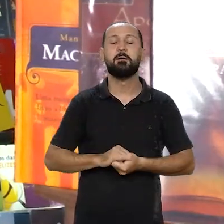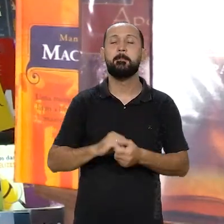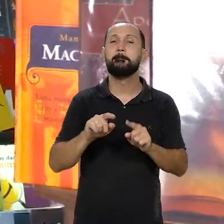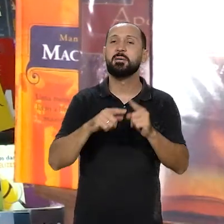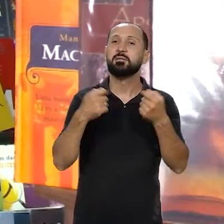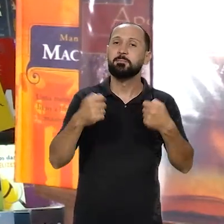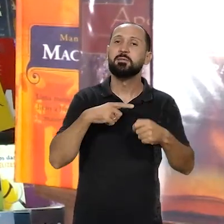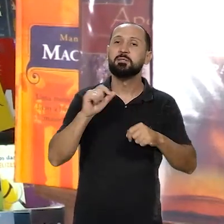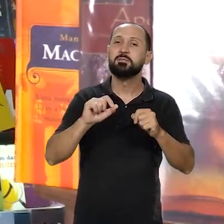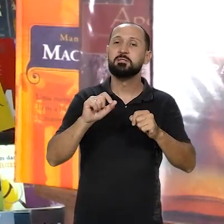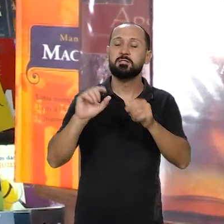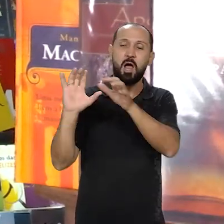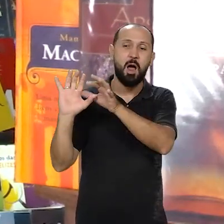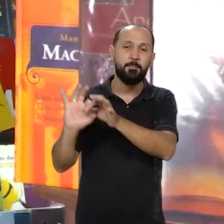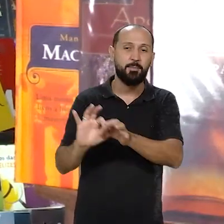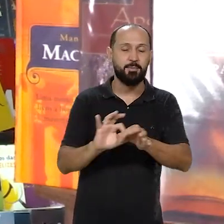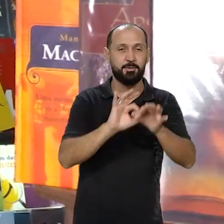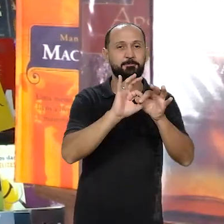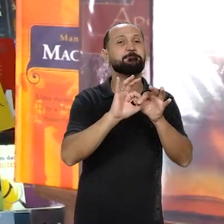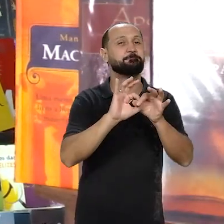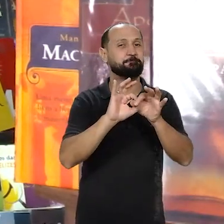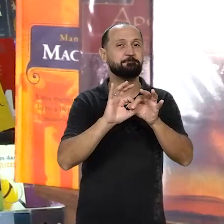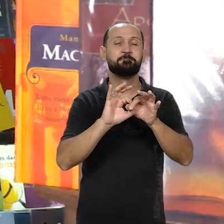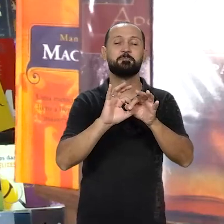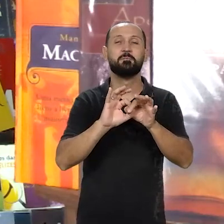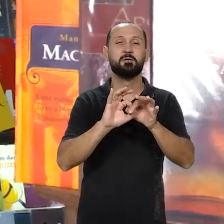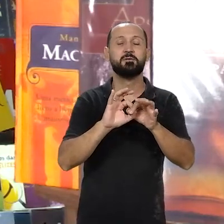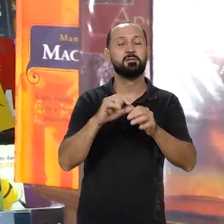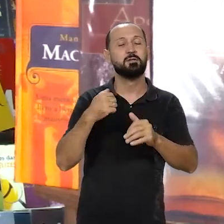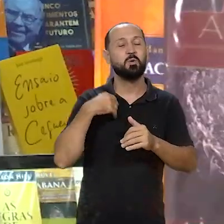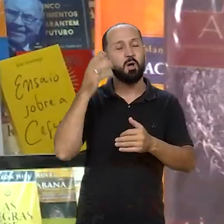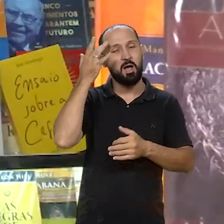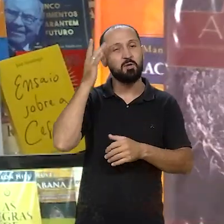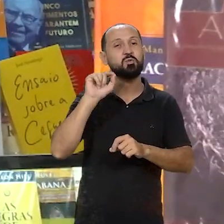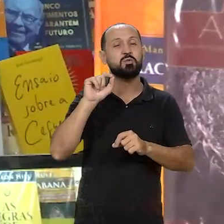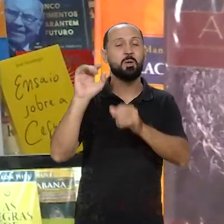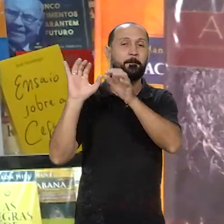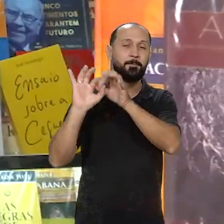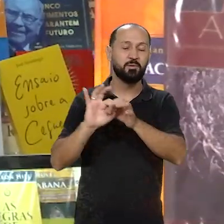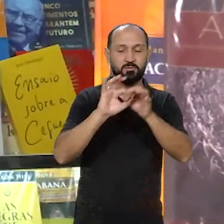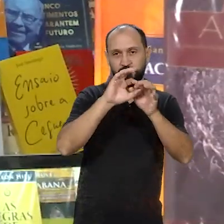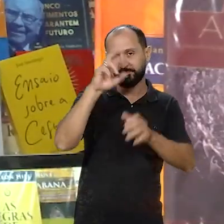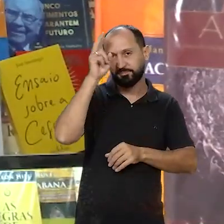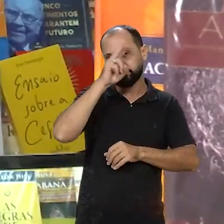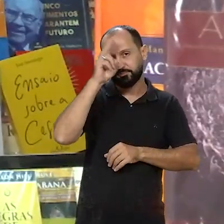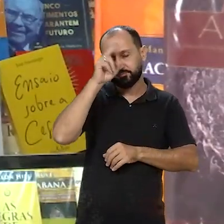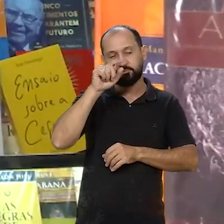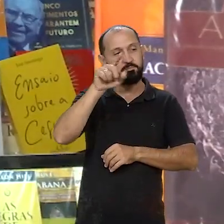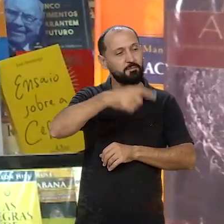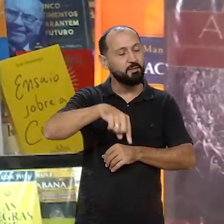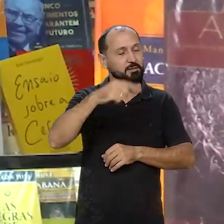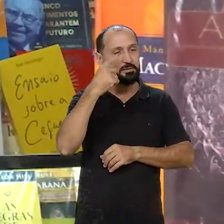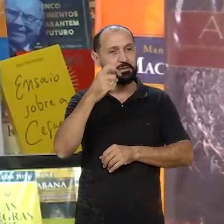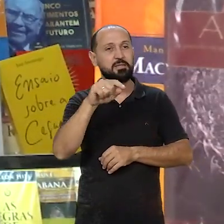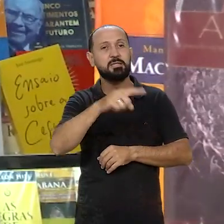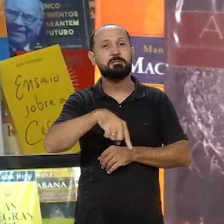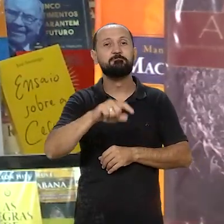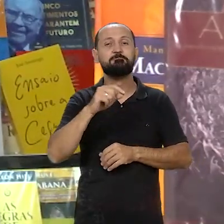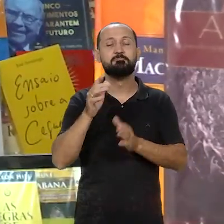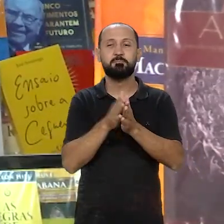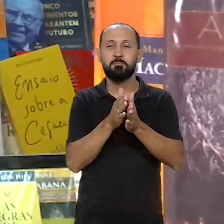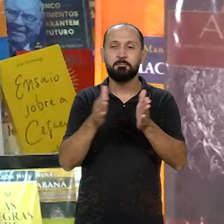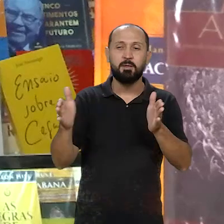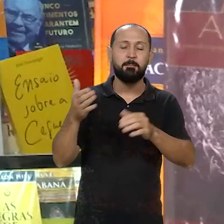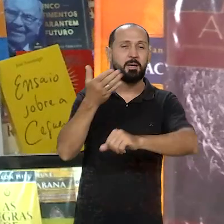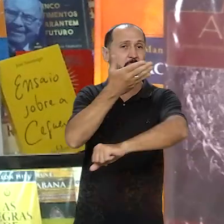lido, né? Só que ele precisa ser muito bem contextualizado, né? E eu acredito que pelo contexto histórico, para quem se